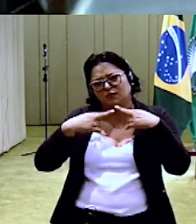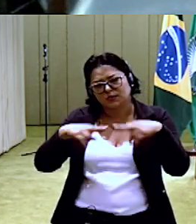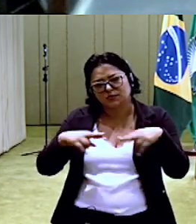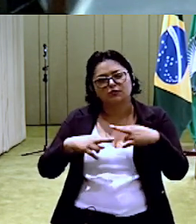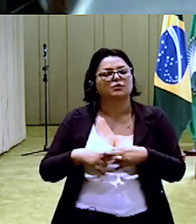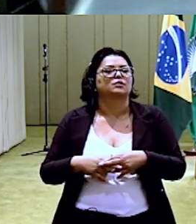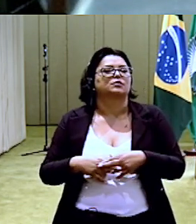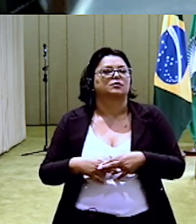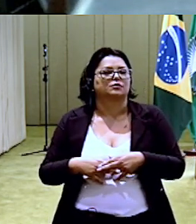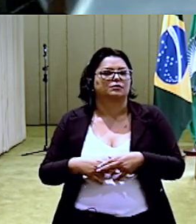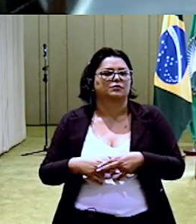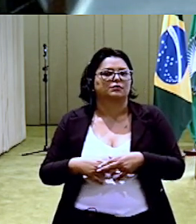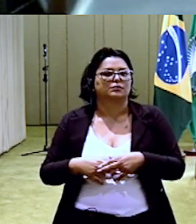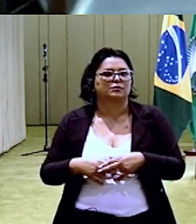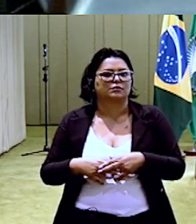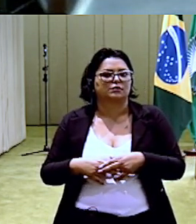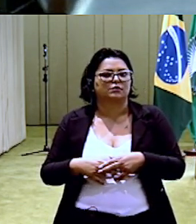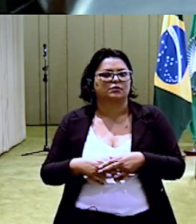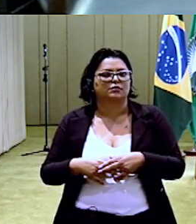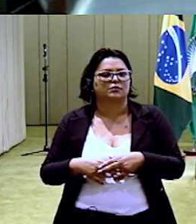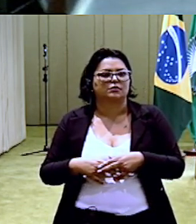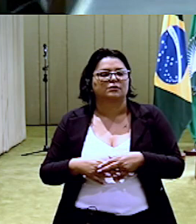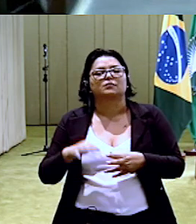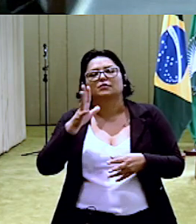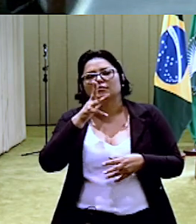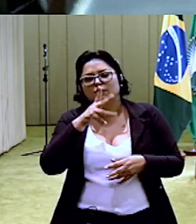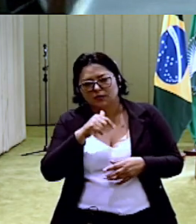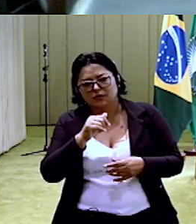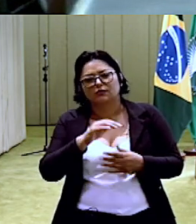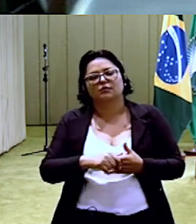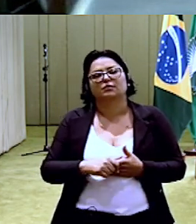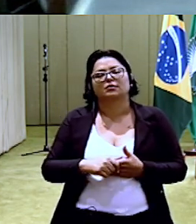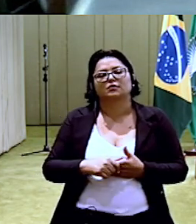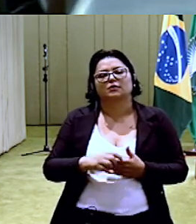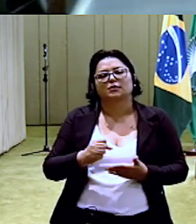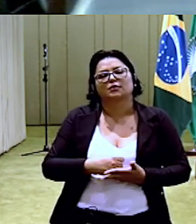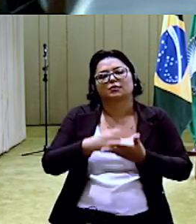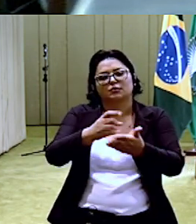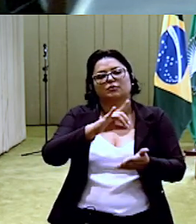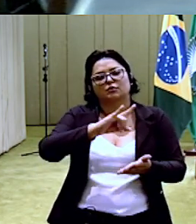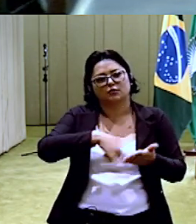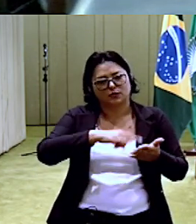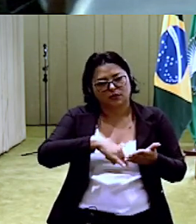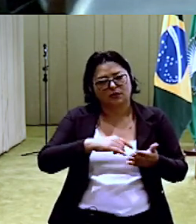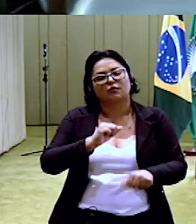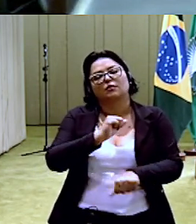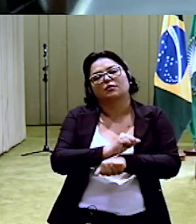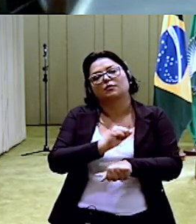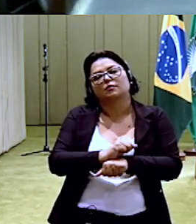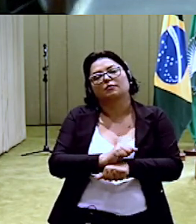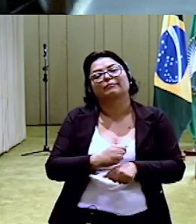reclamações das coisas que podem demorar, as pessoas que podem entregar os documentos e